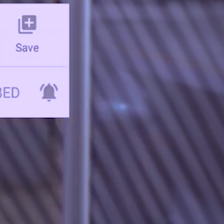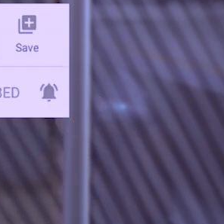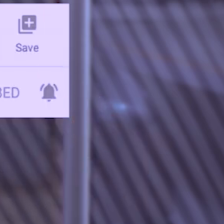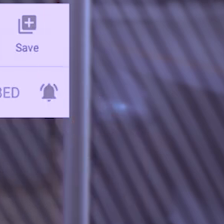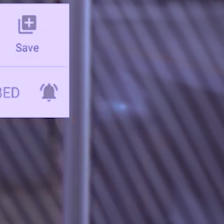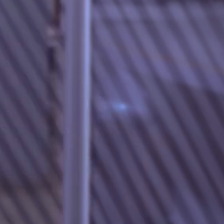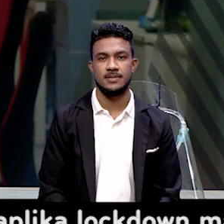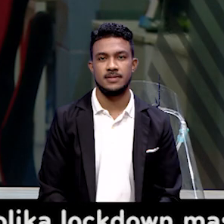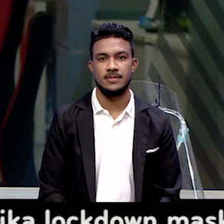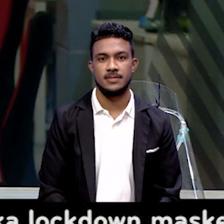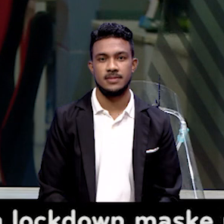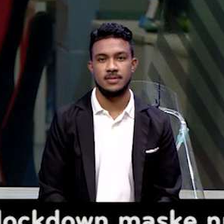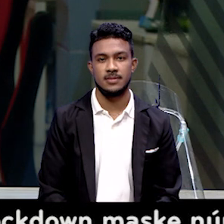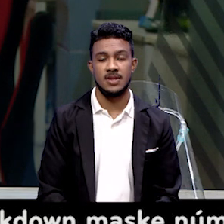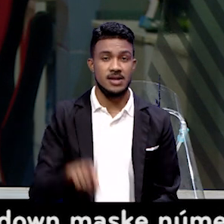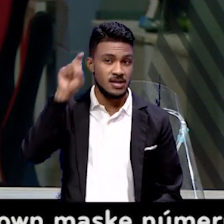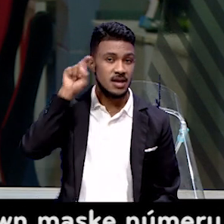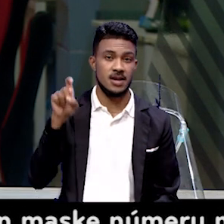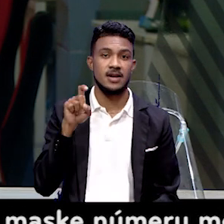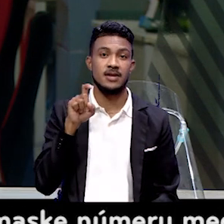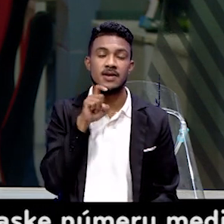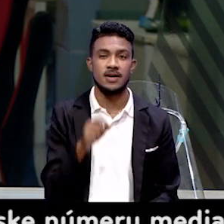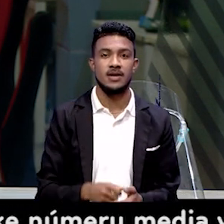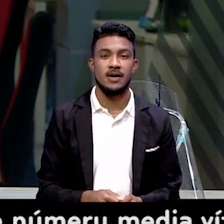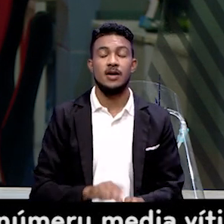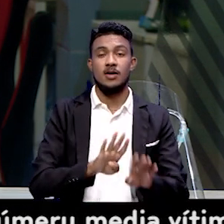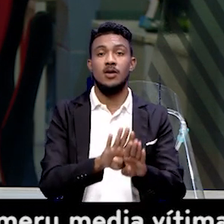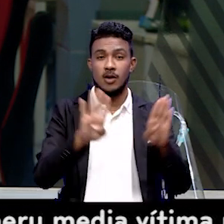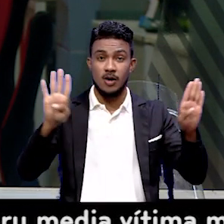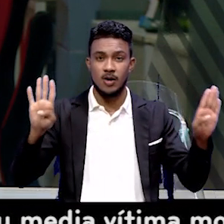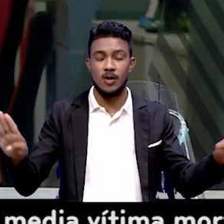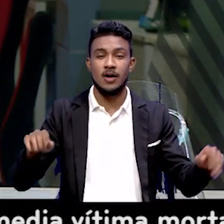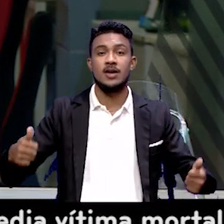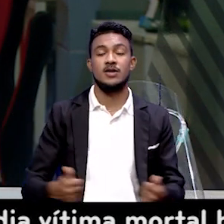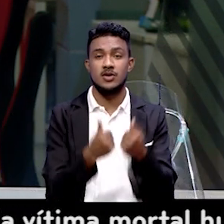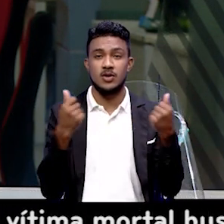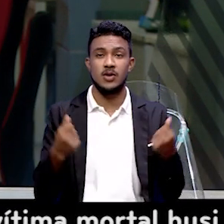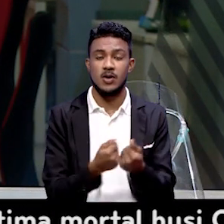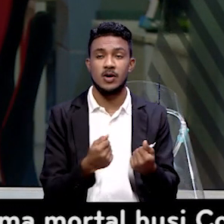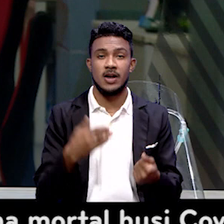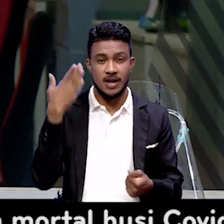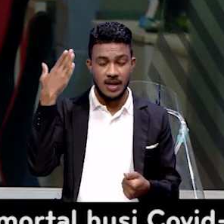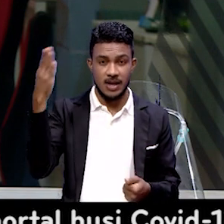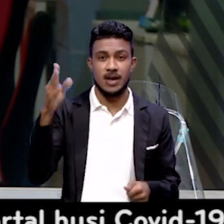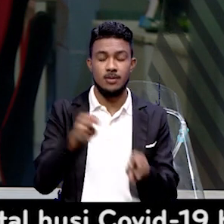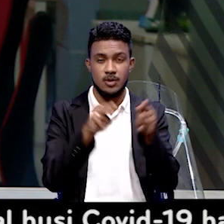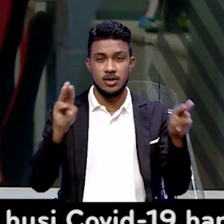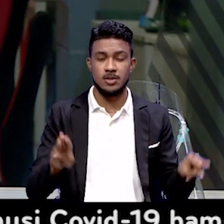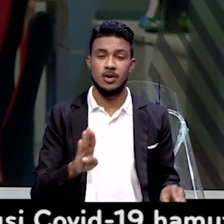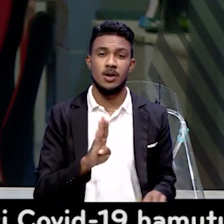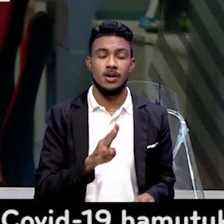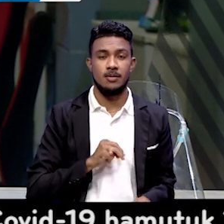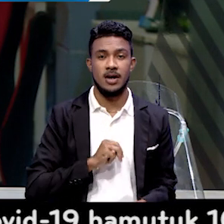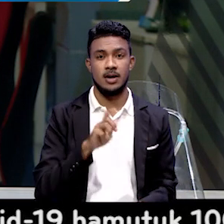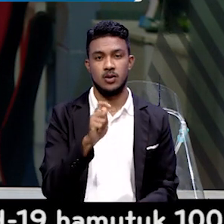more information. Kairala Sanana Gusmão, abertura jogo Copa Dom Martinho da Costa Lopes, iha município Manatuto.